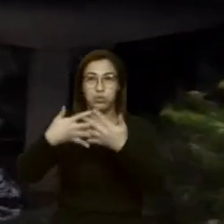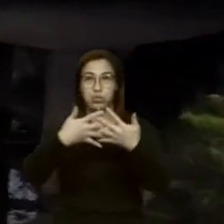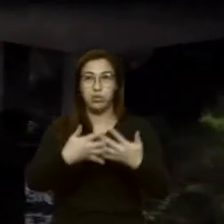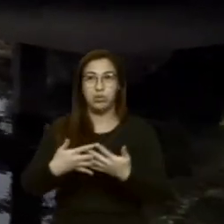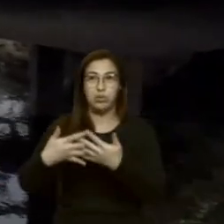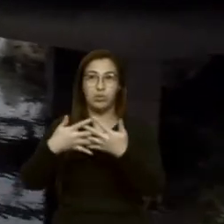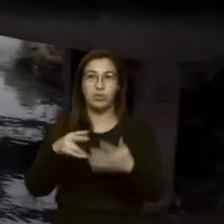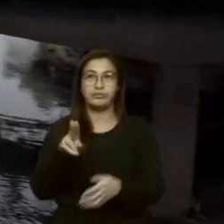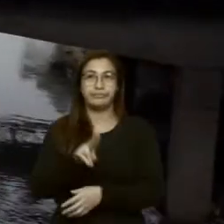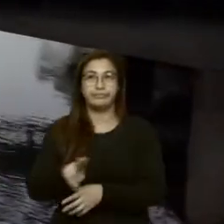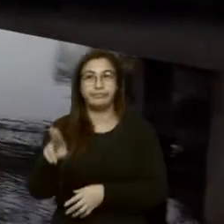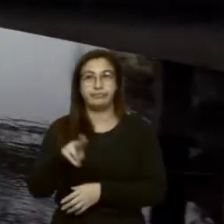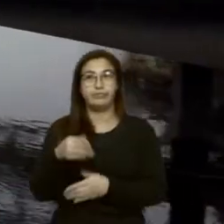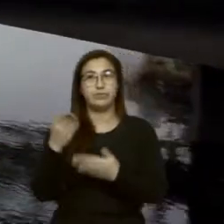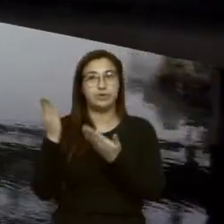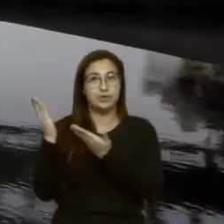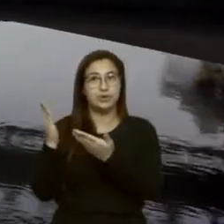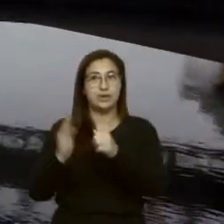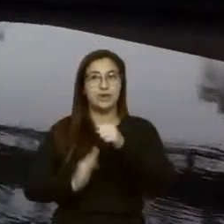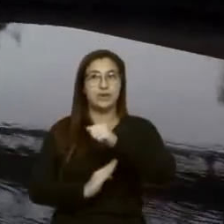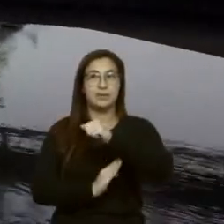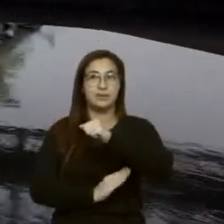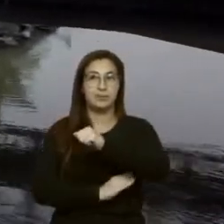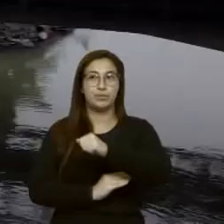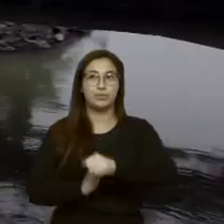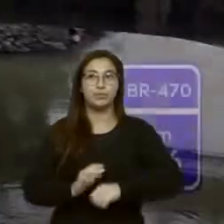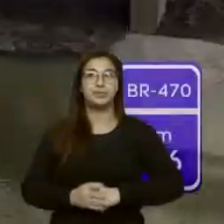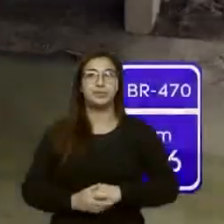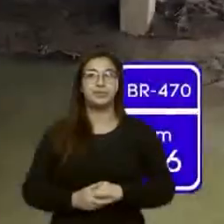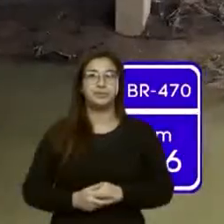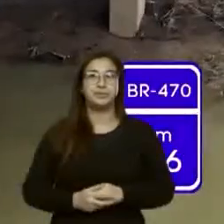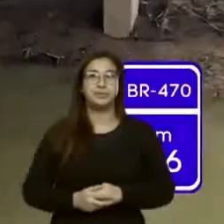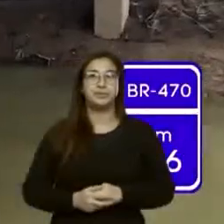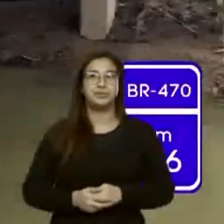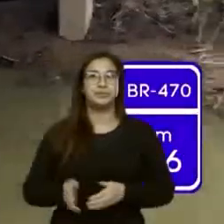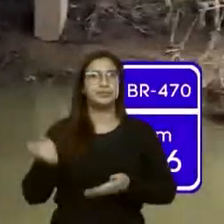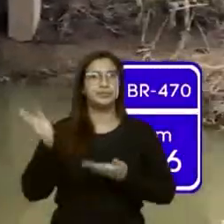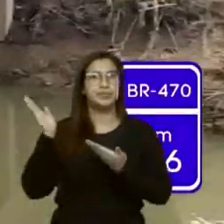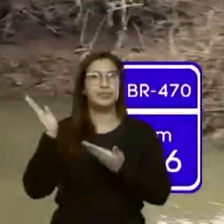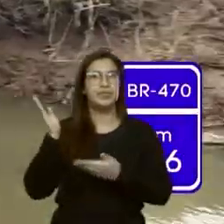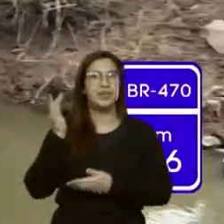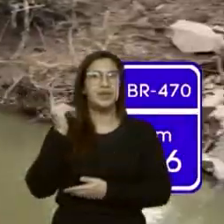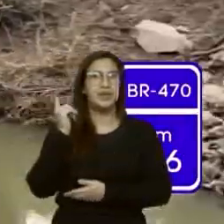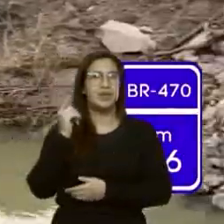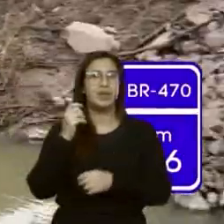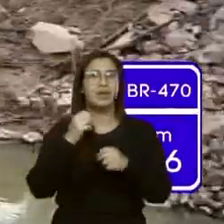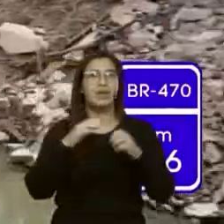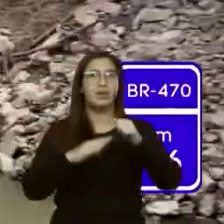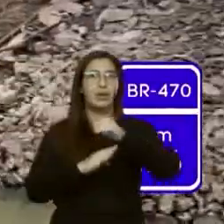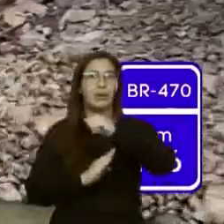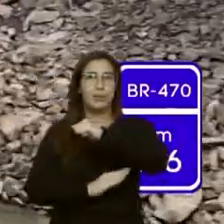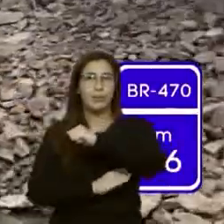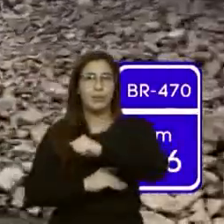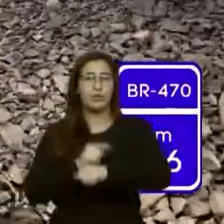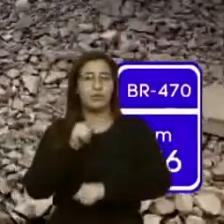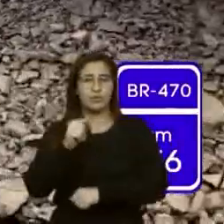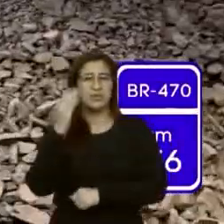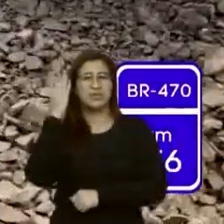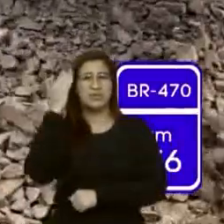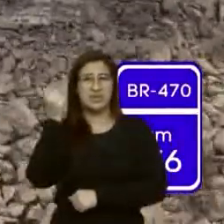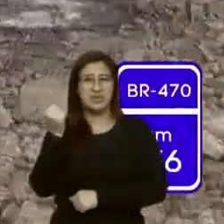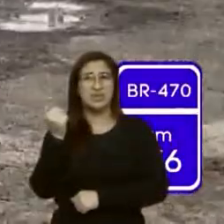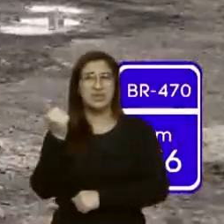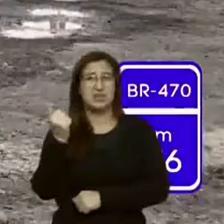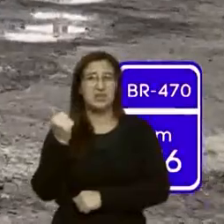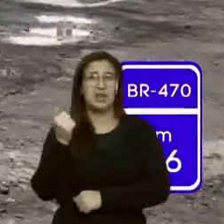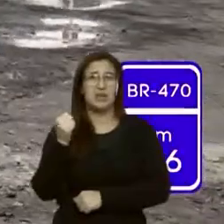Presidente Maurício, temos as imagens. O senhor não faz ideia, ou melhor, o senhor faz ideia, porque o senhor